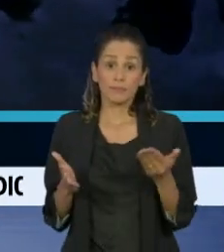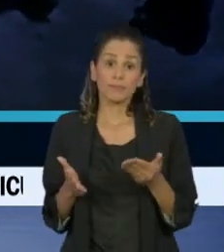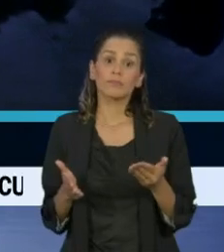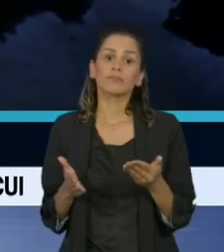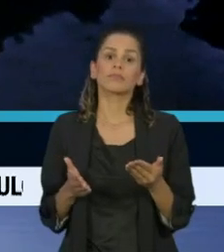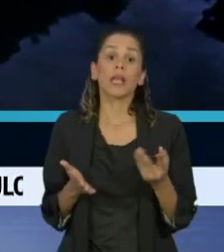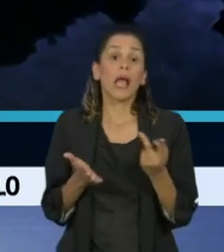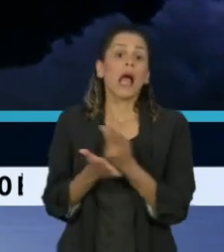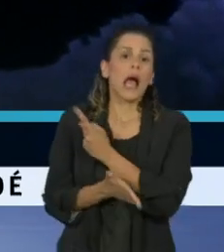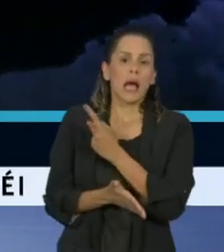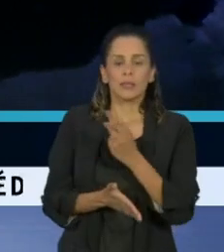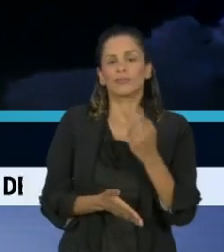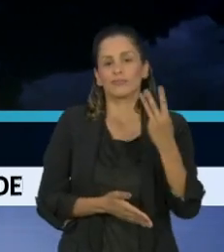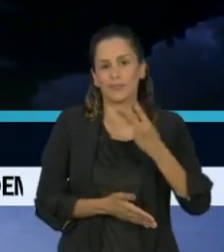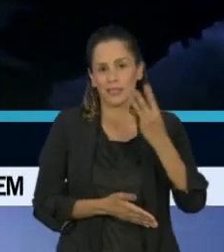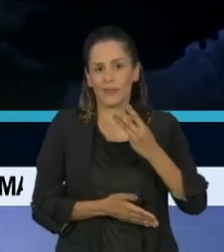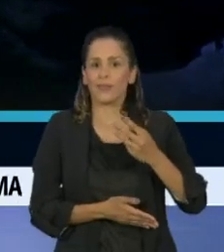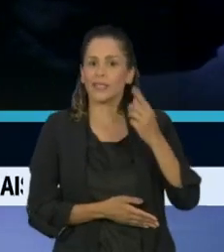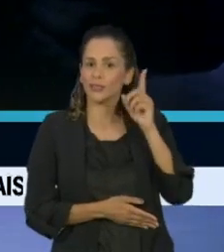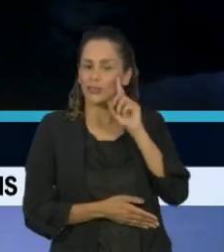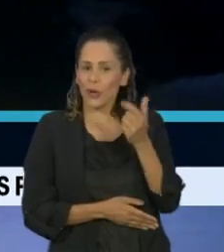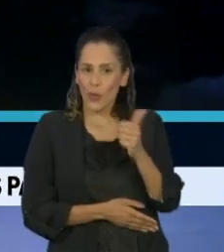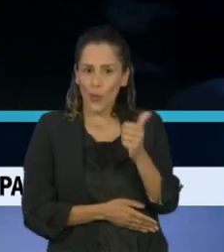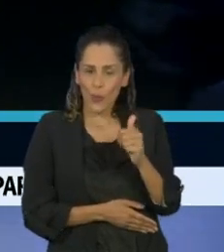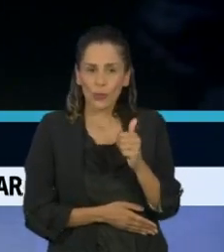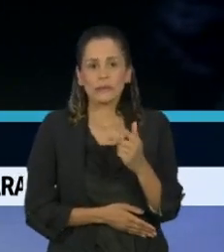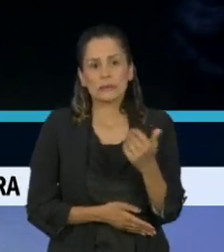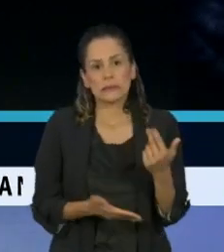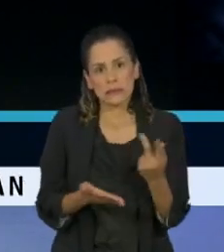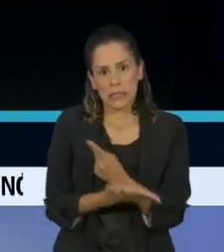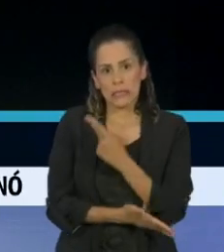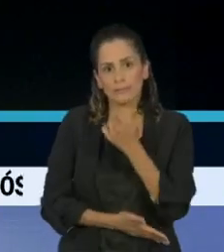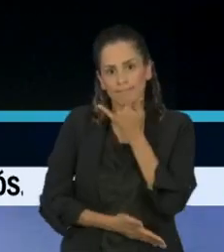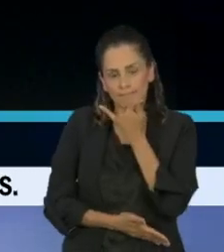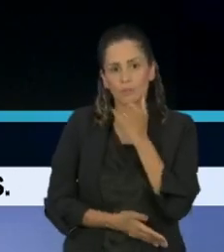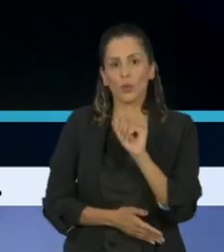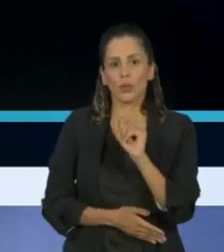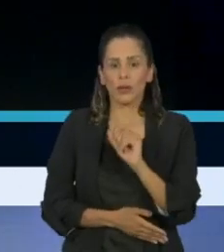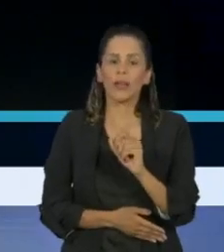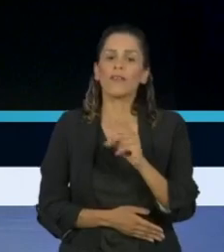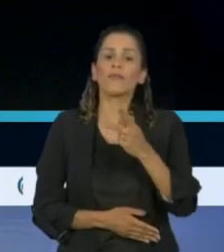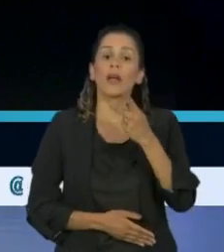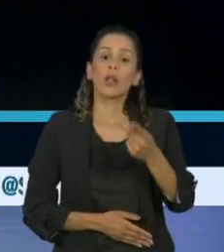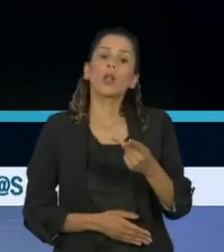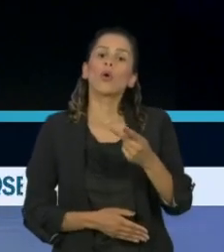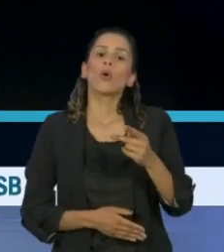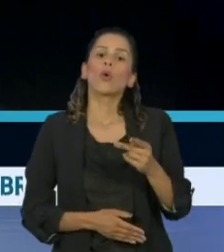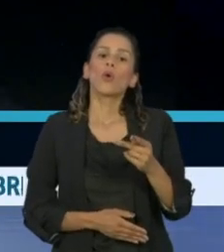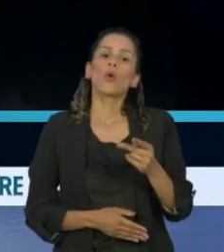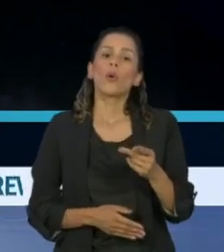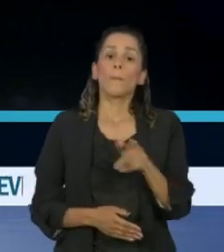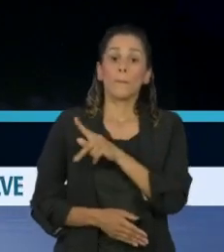de terça-feira, dia 11, nós dissemos aqui que o presidente do Líbano, Michel Aoun, tinha renunciado. Na